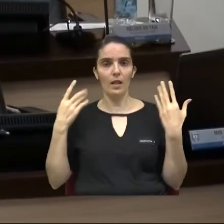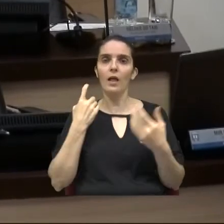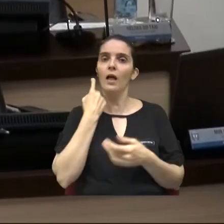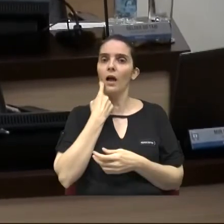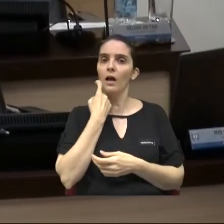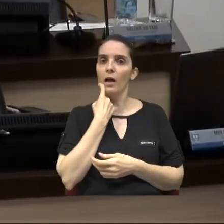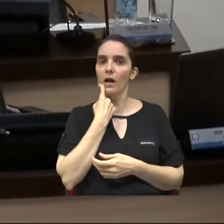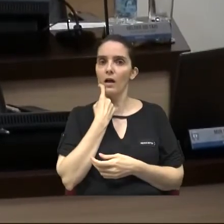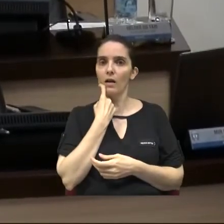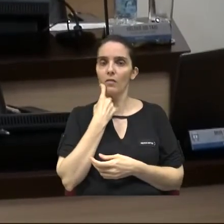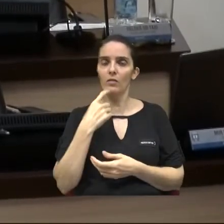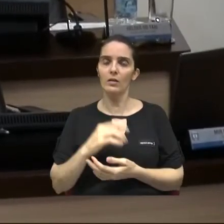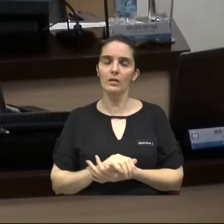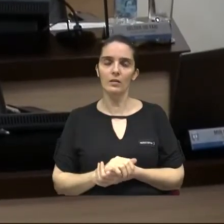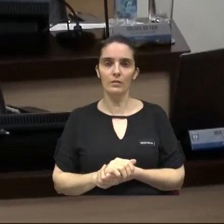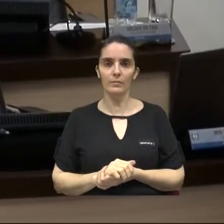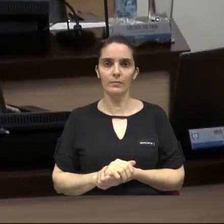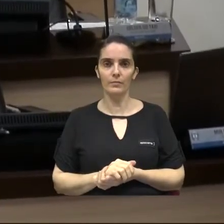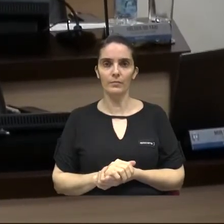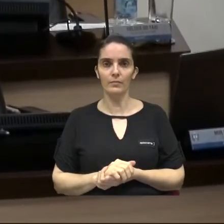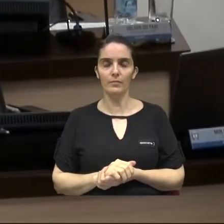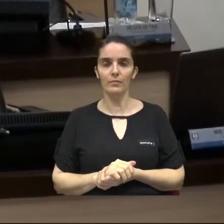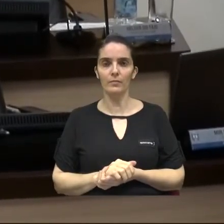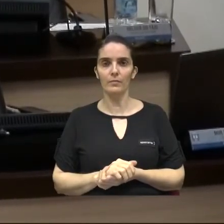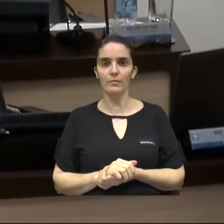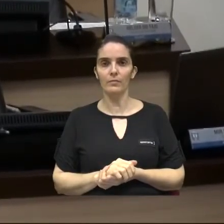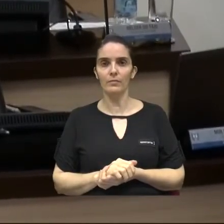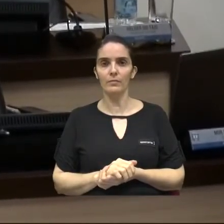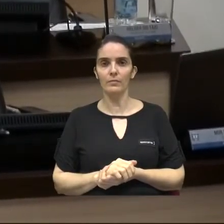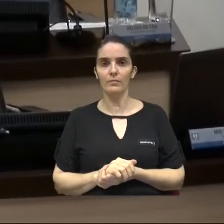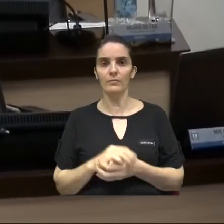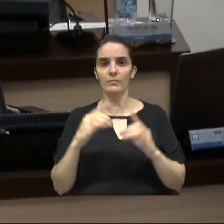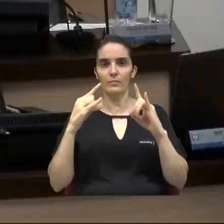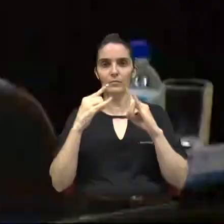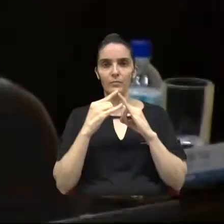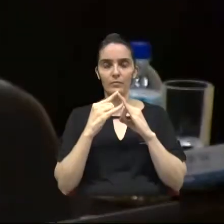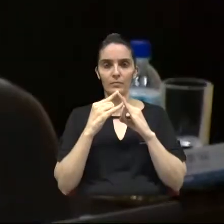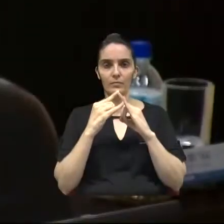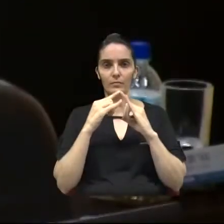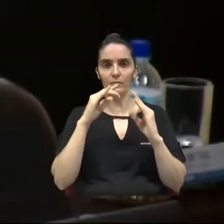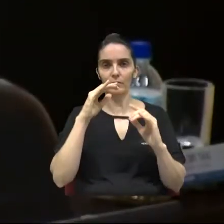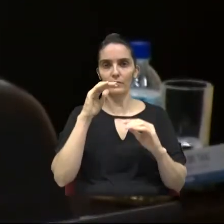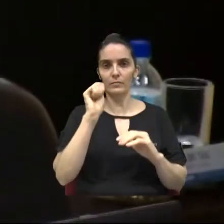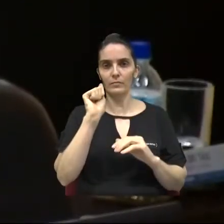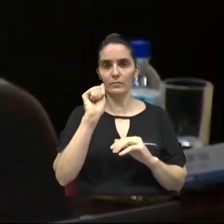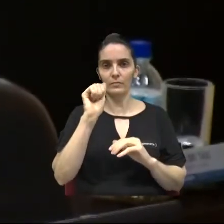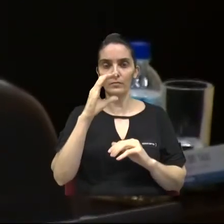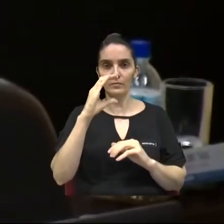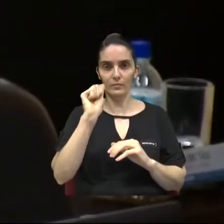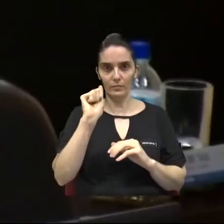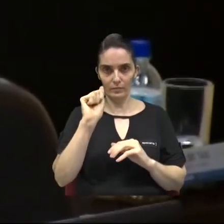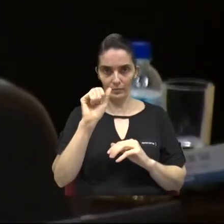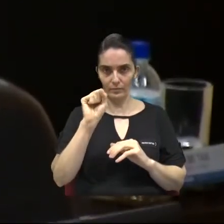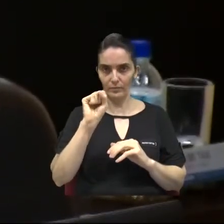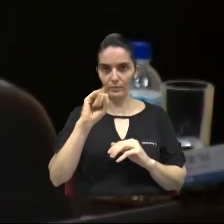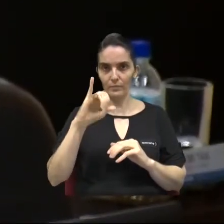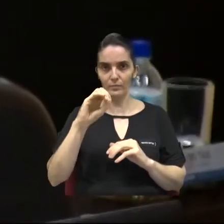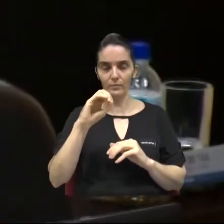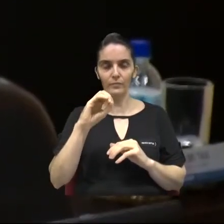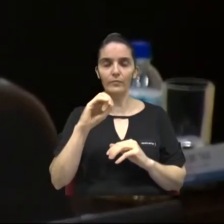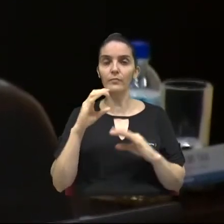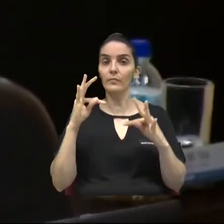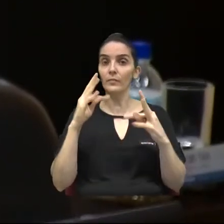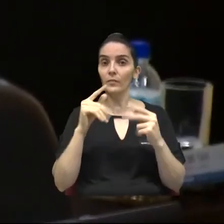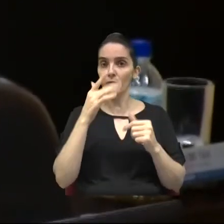sexta-feira, e inclusive na barraca lá do seu Cássio. E, enquanto eu estava lá, todos